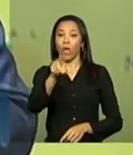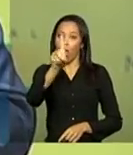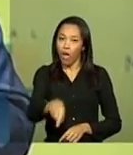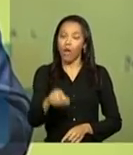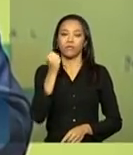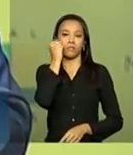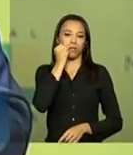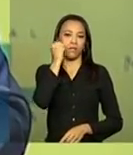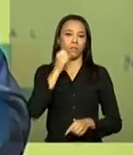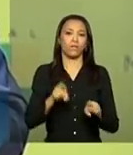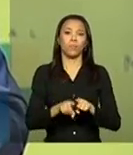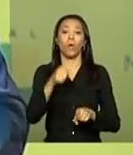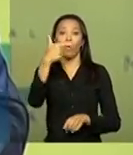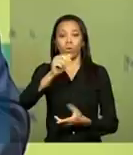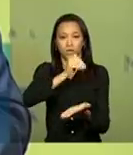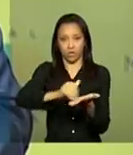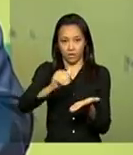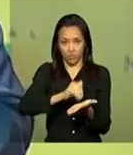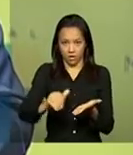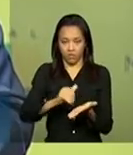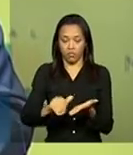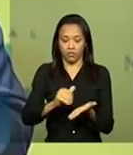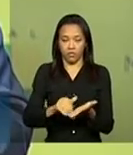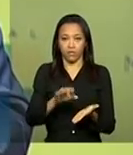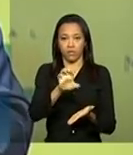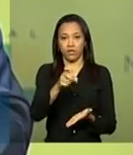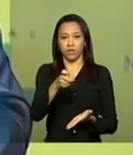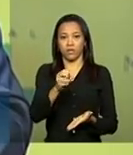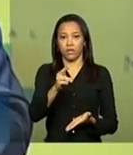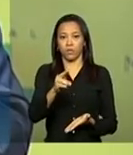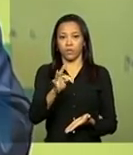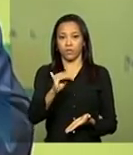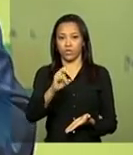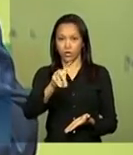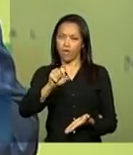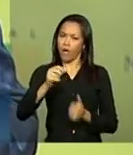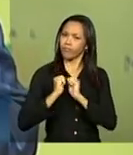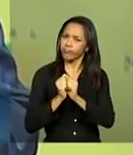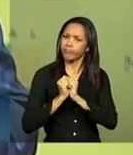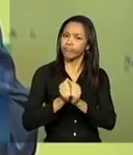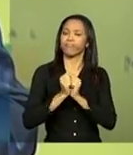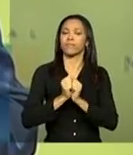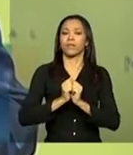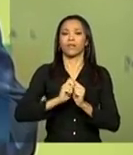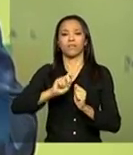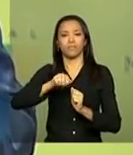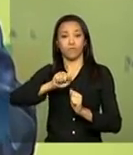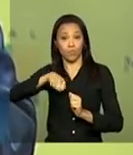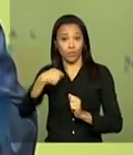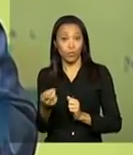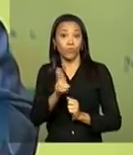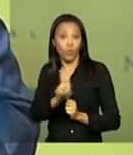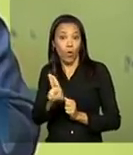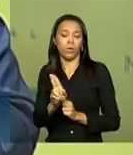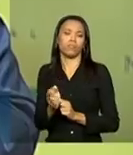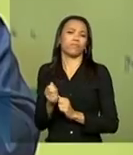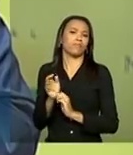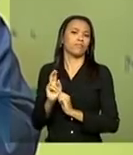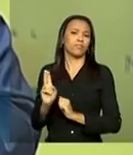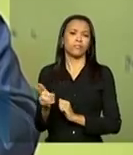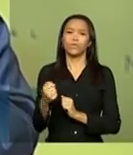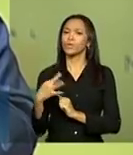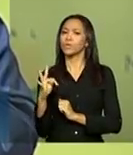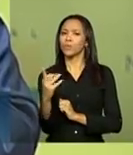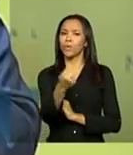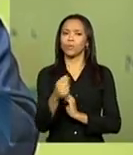Cláudio Costa, nosso secretário executivo, grande companheiro. em nome dele, cumprimentar todos os